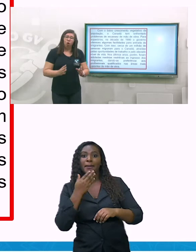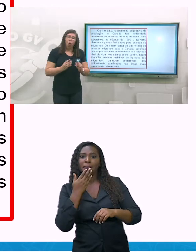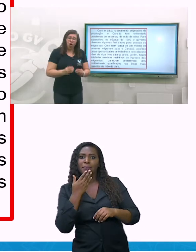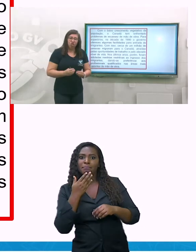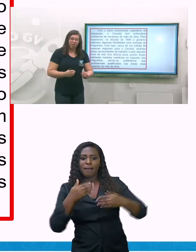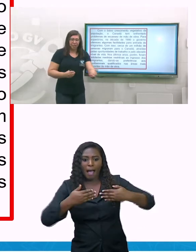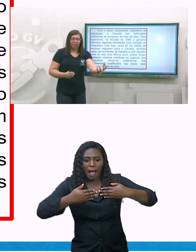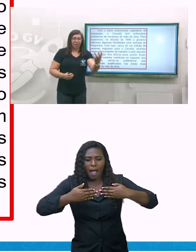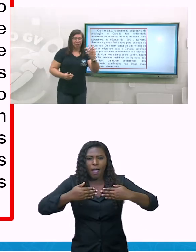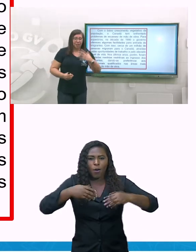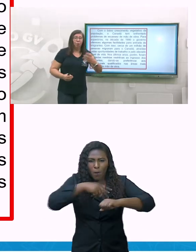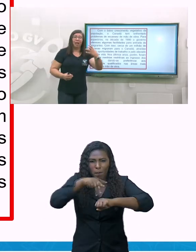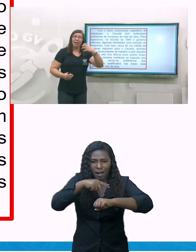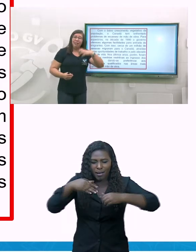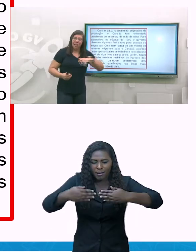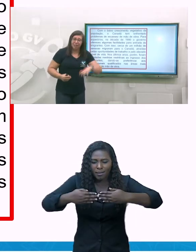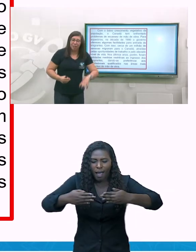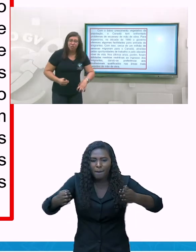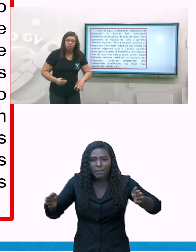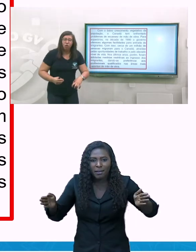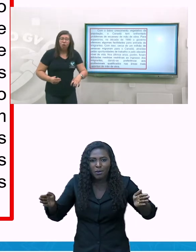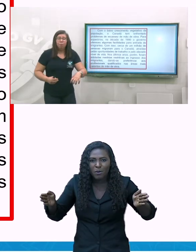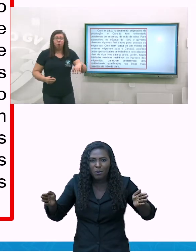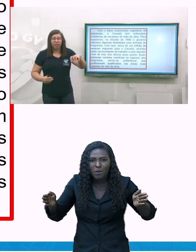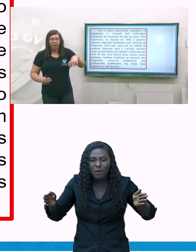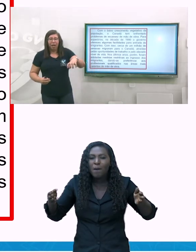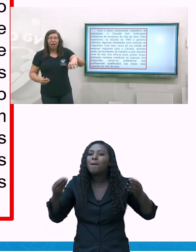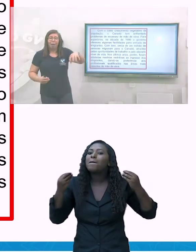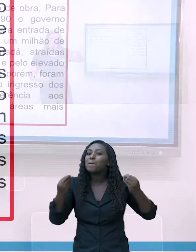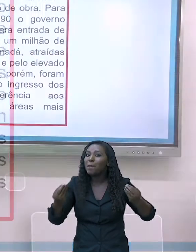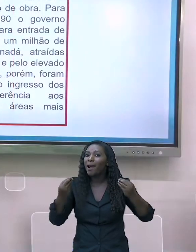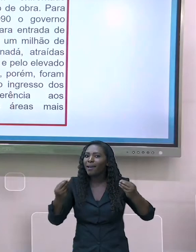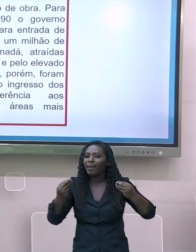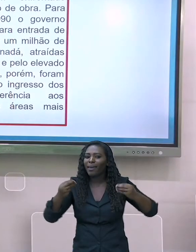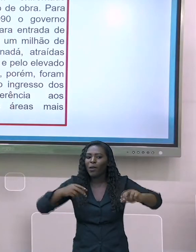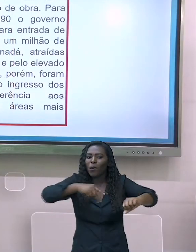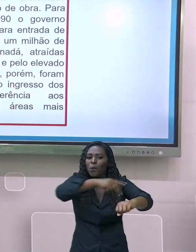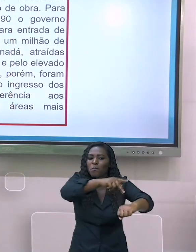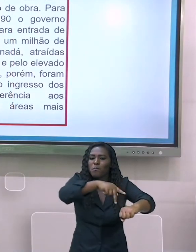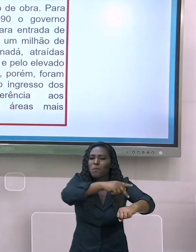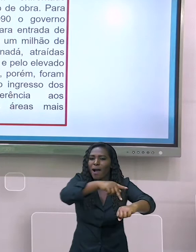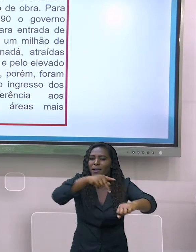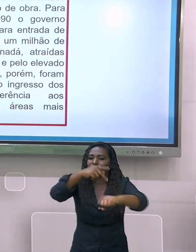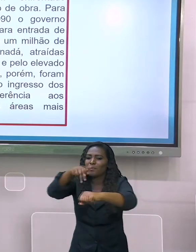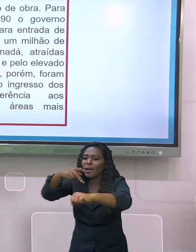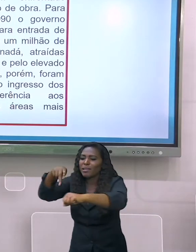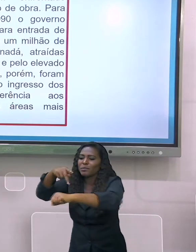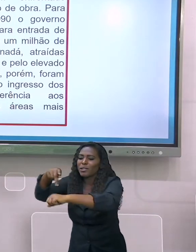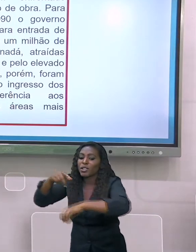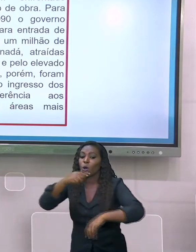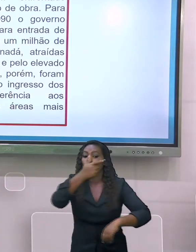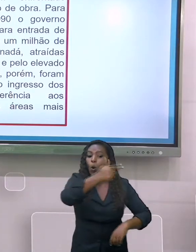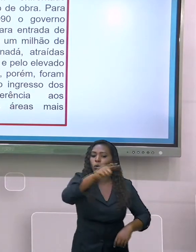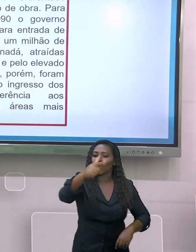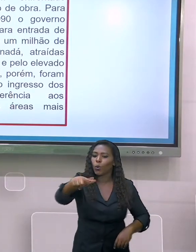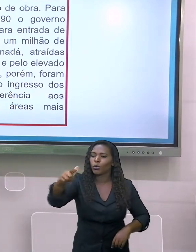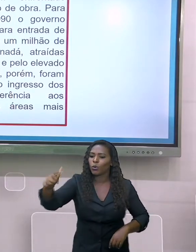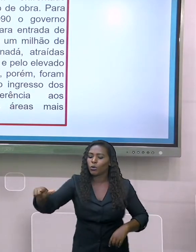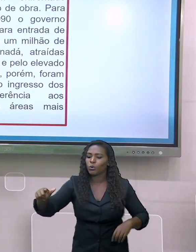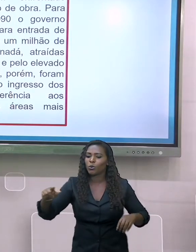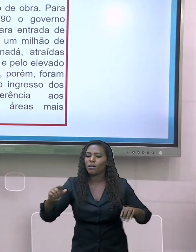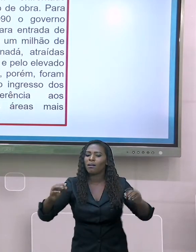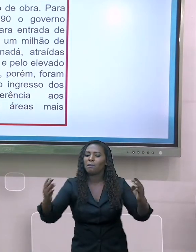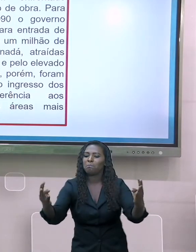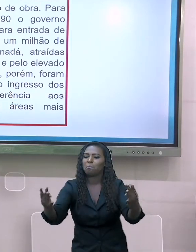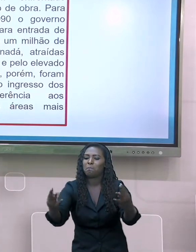menos. Hoje essa atração ela ainda existe, porque a população canadense hoje é uma população